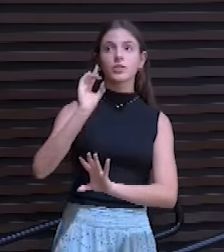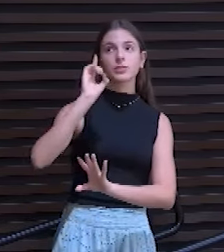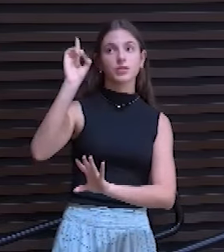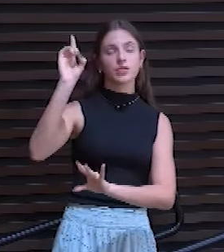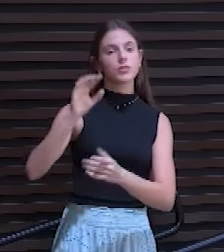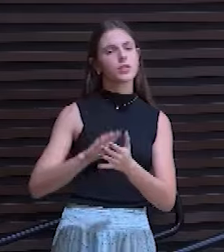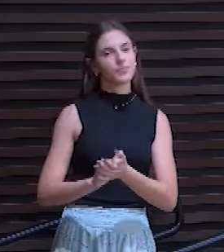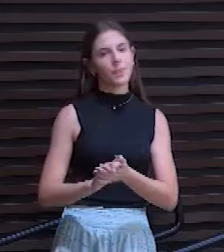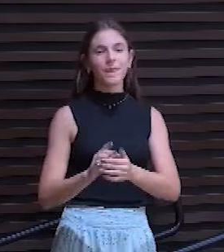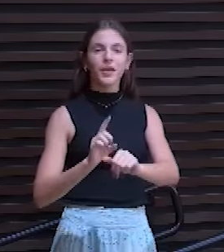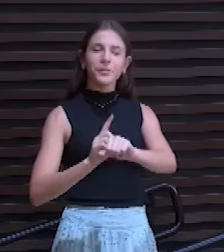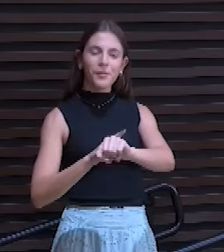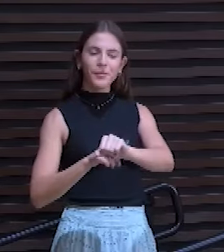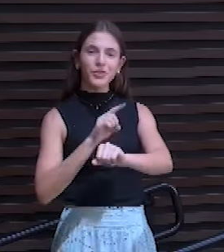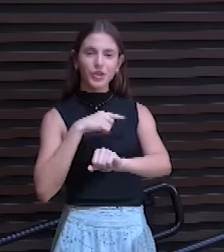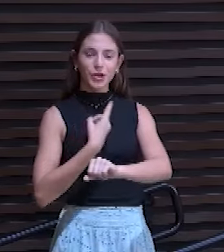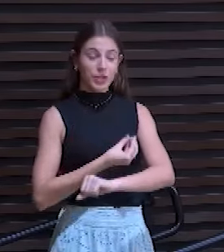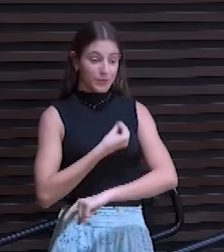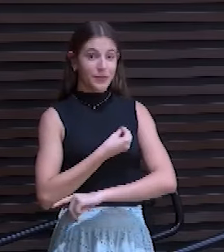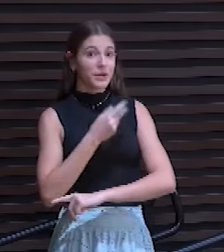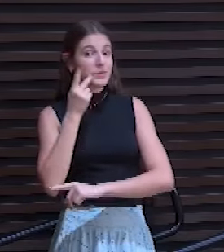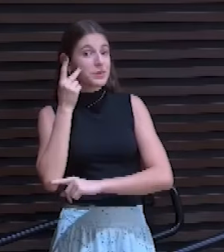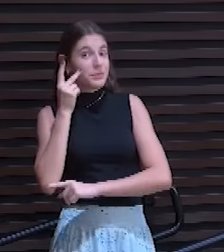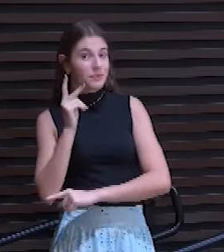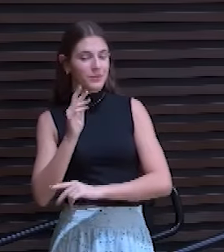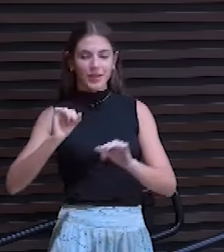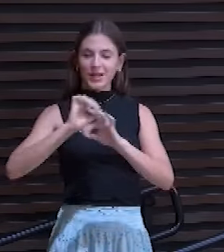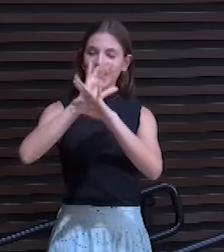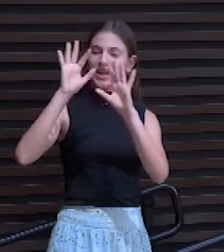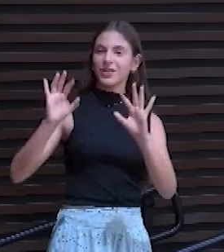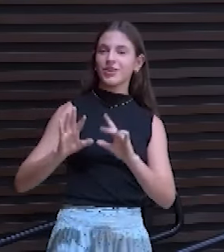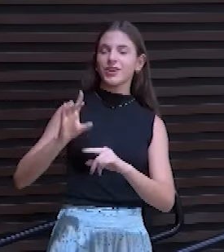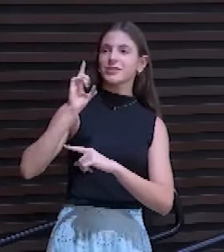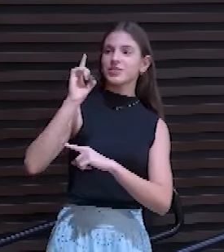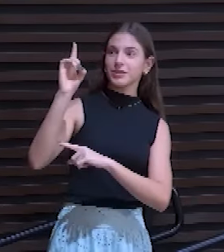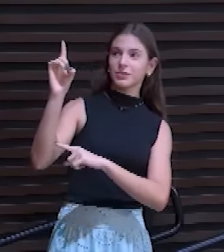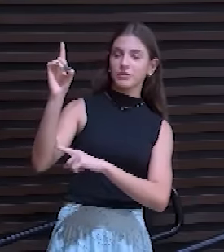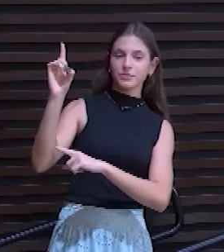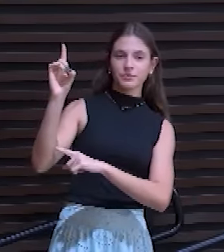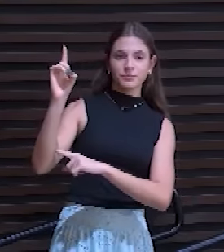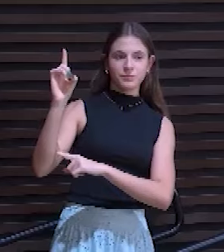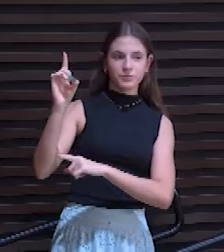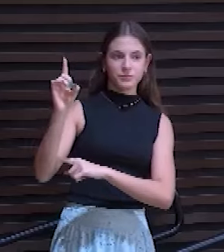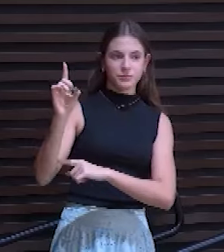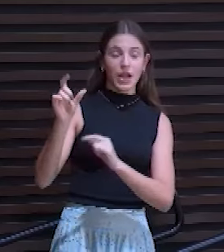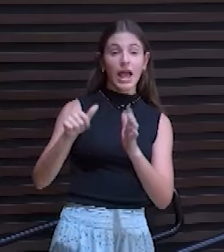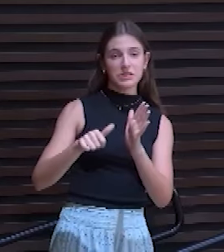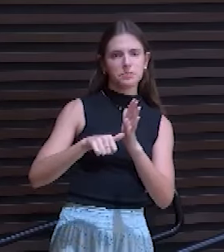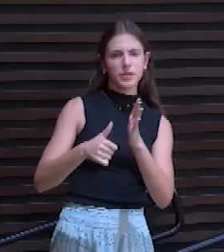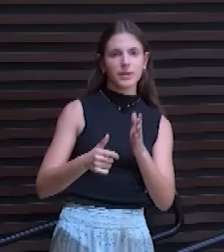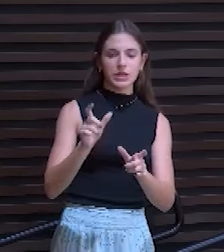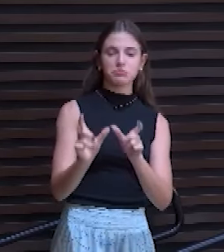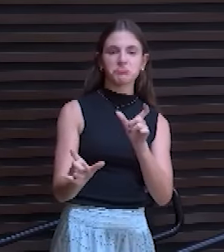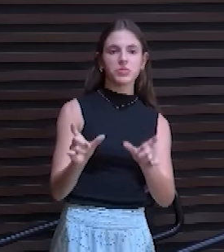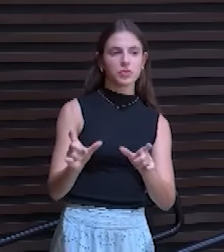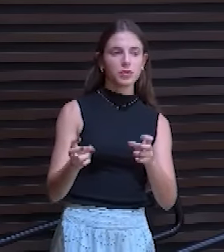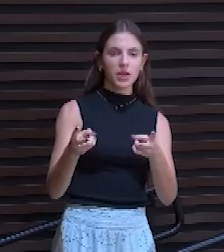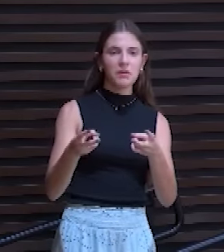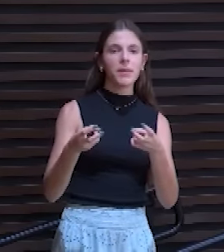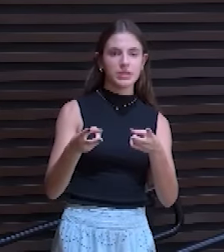nós vivemos para a glória de Deus, os primeiros que percebem isso, sabe quem são? Os